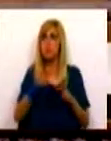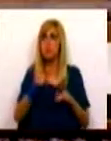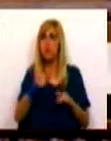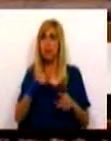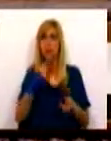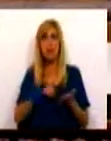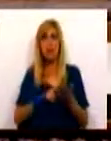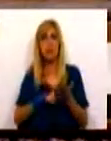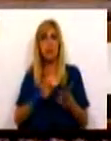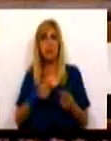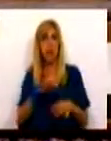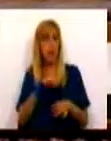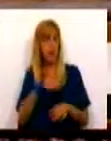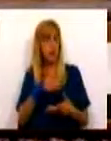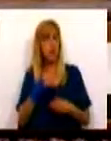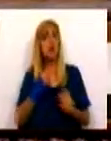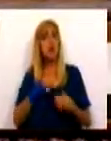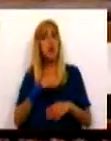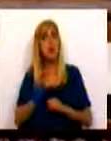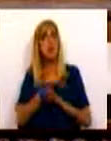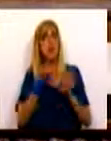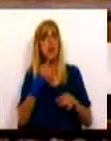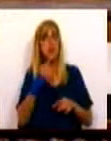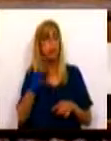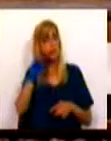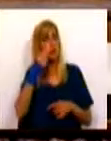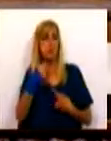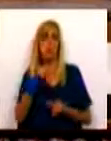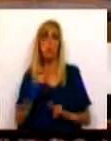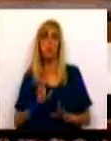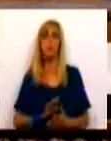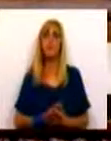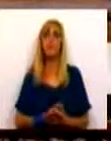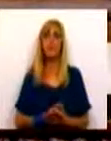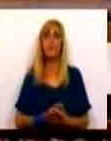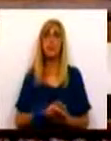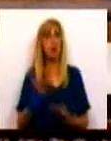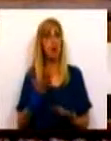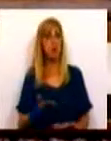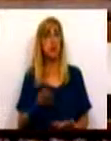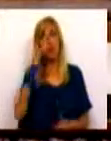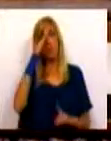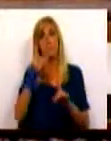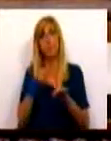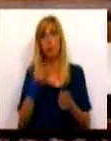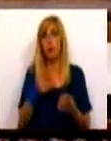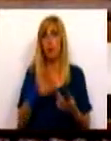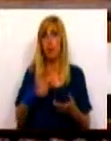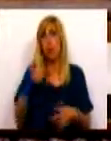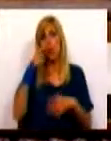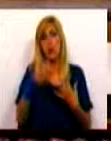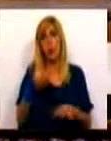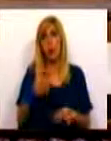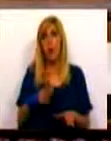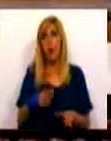neste domínio, embora também, obviamente, não o afirme prejudicial. é já missão corrente da Autoridade